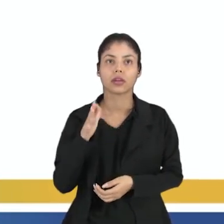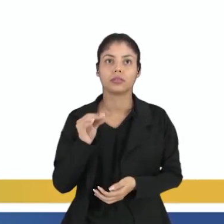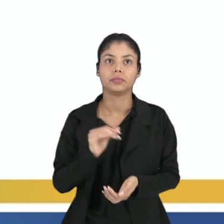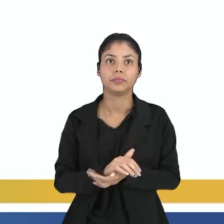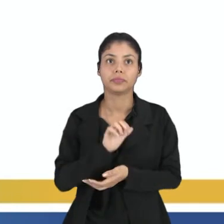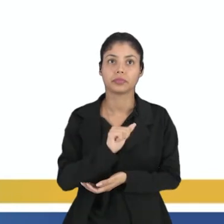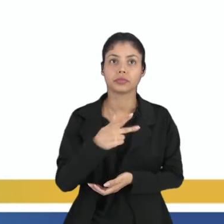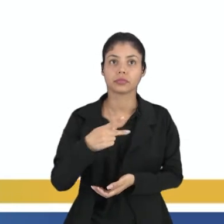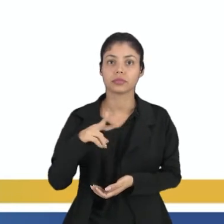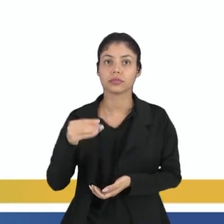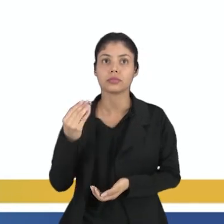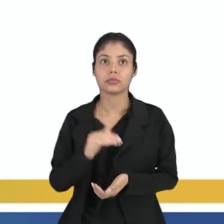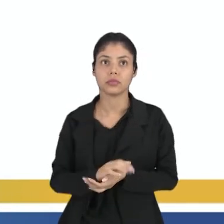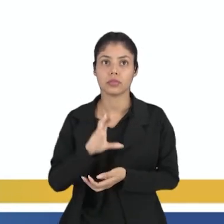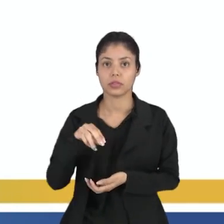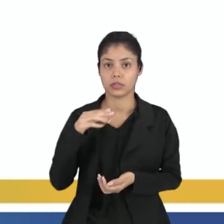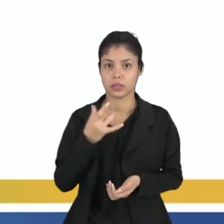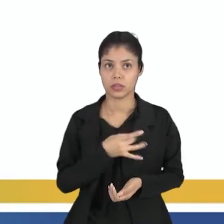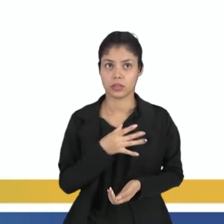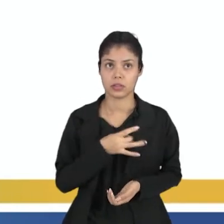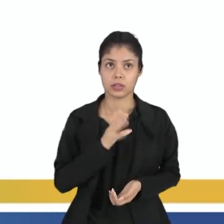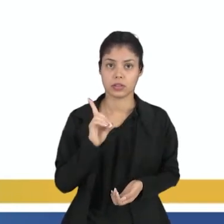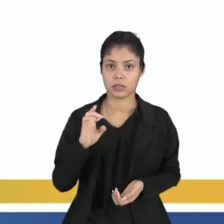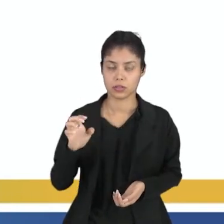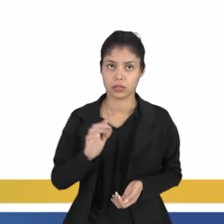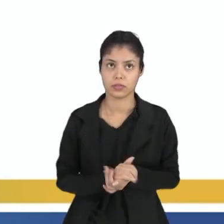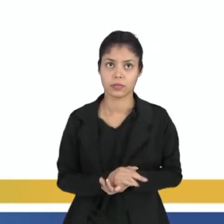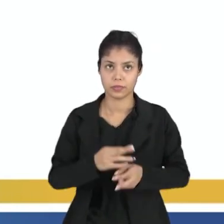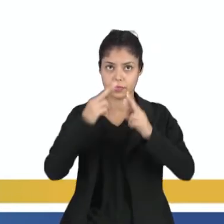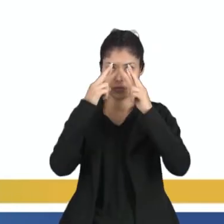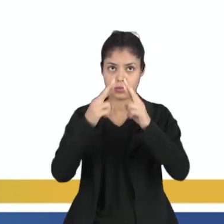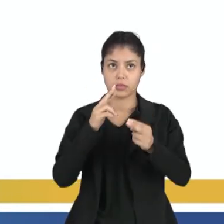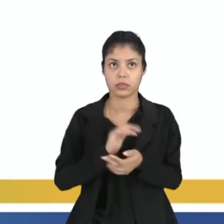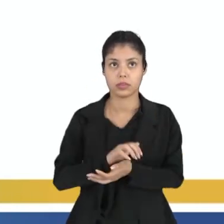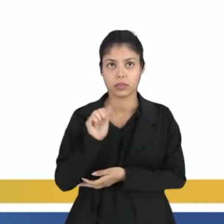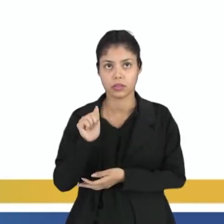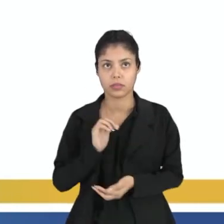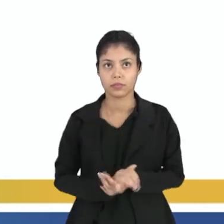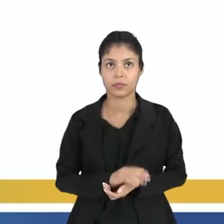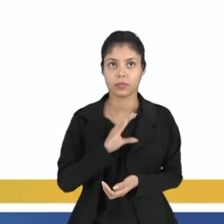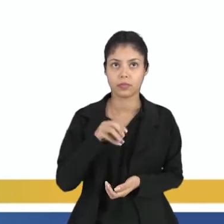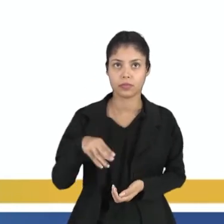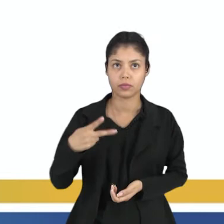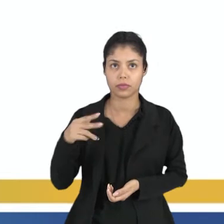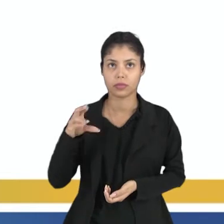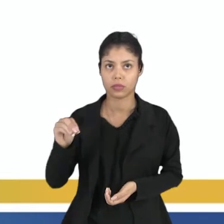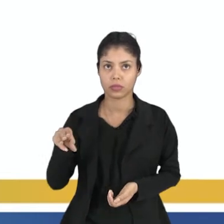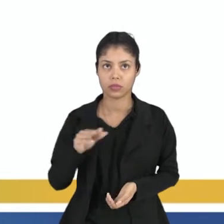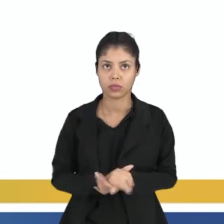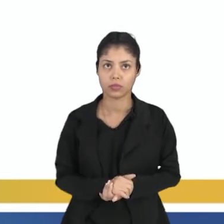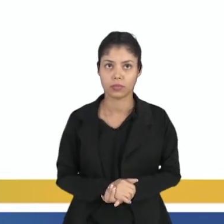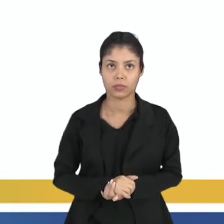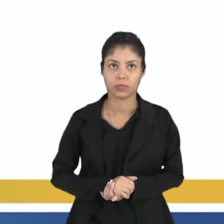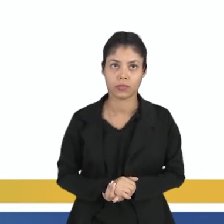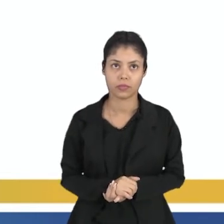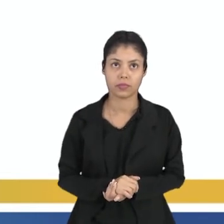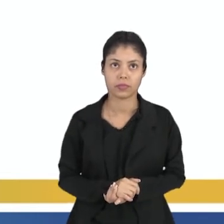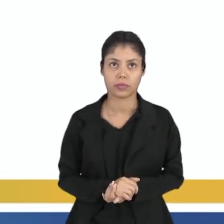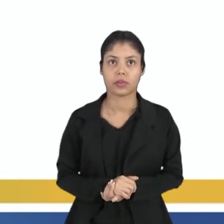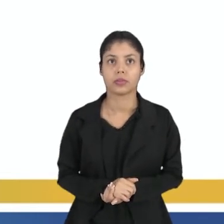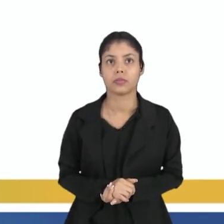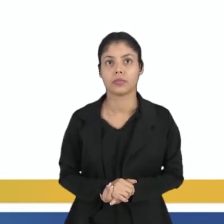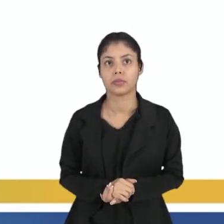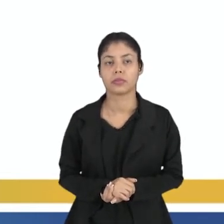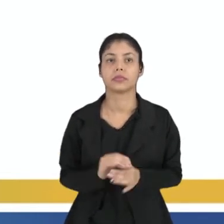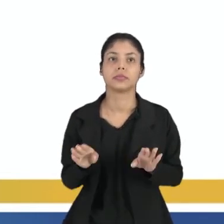Devoção a, para, com ou por, medo de, respeito a, com, para, com ou por.